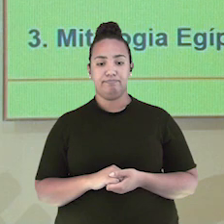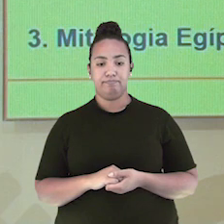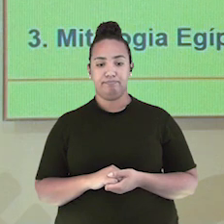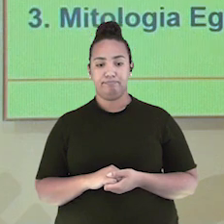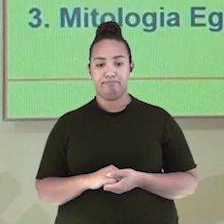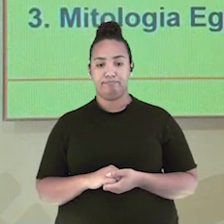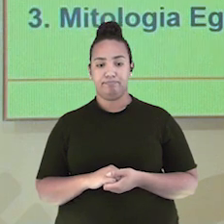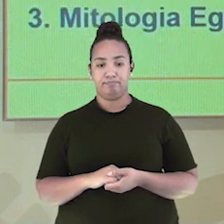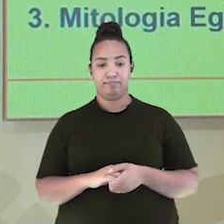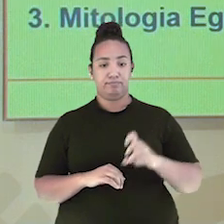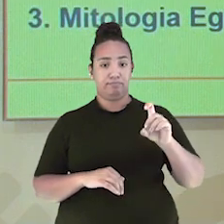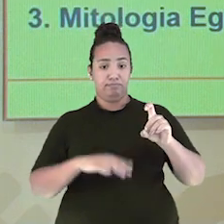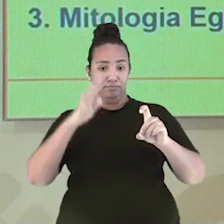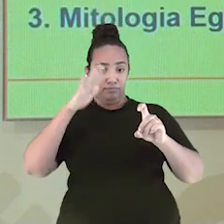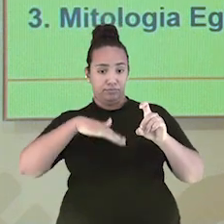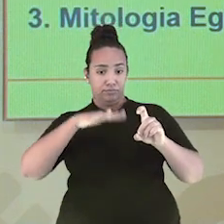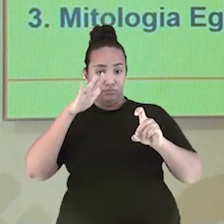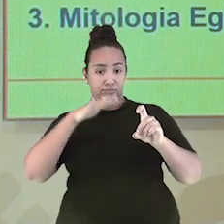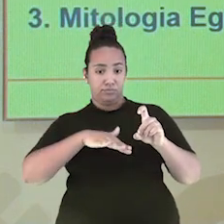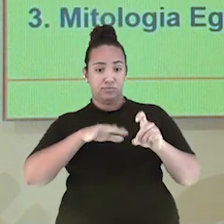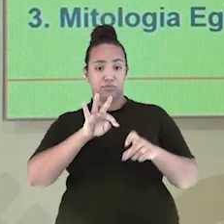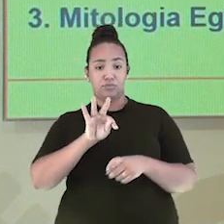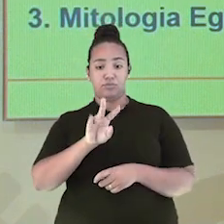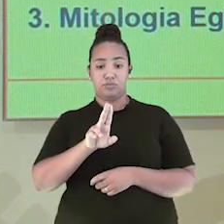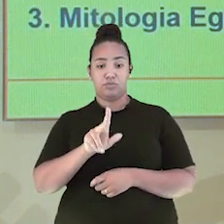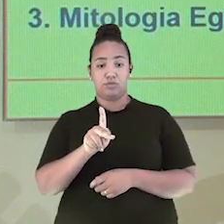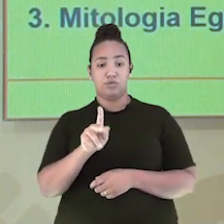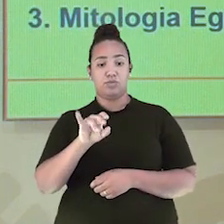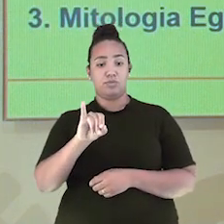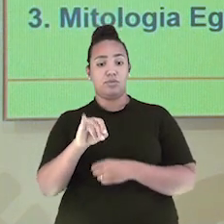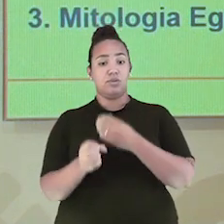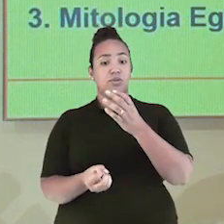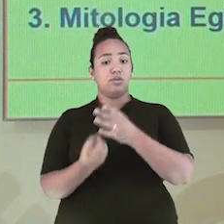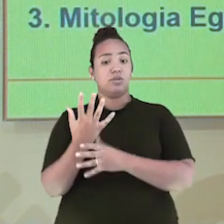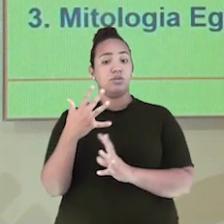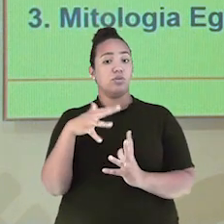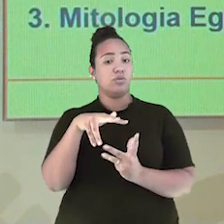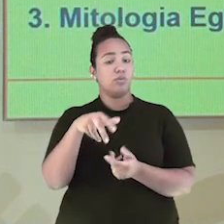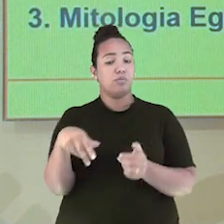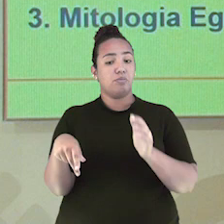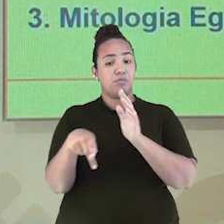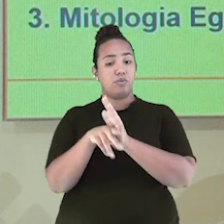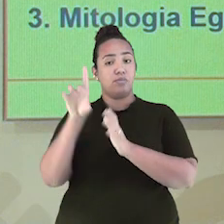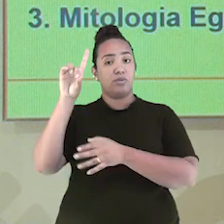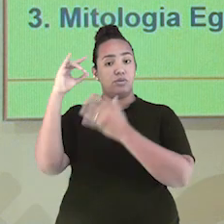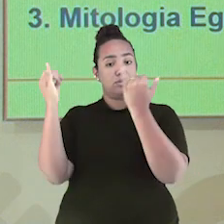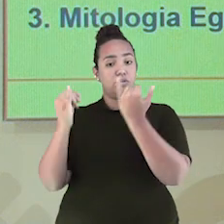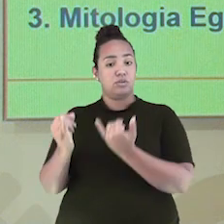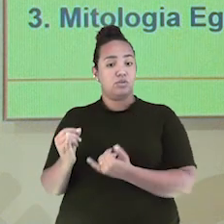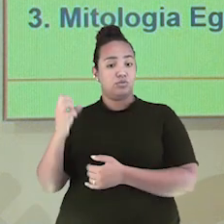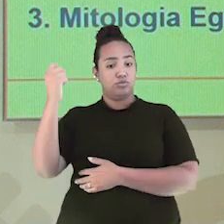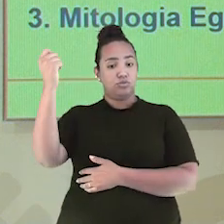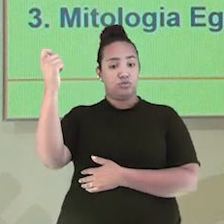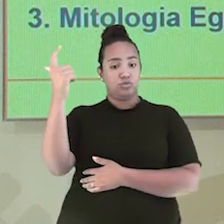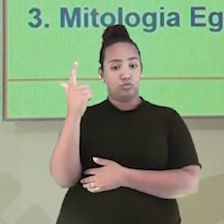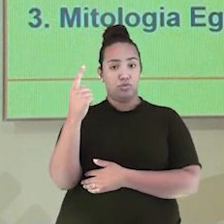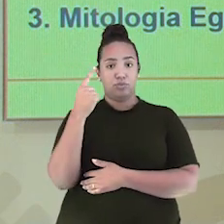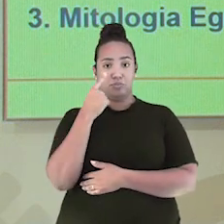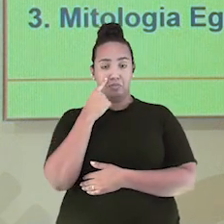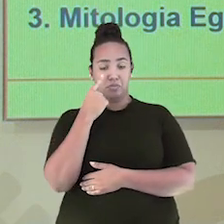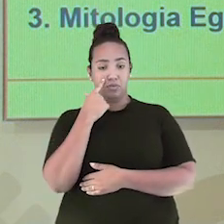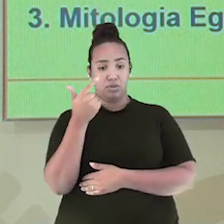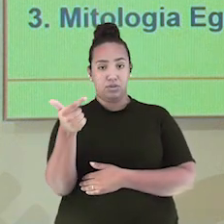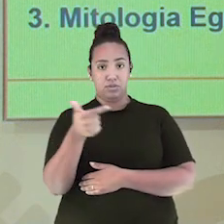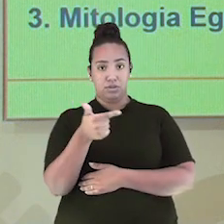mitologia tupi, a criação do mundo foi feita a partir de Deus Tupã, o Deus Sol. Então tá aqui, ó, na segunda